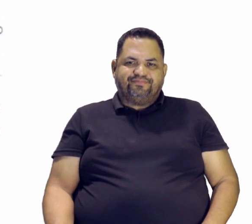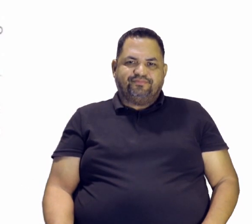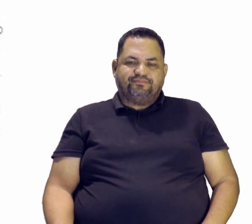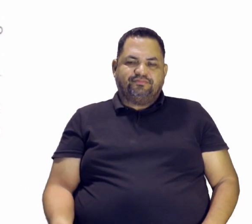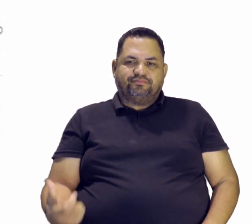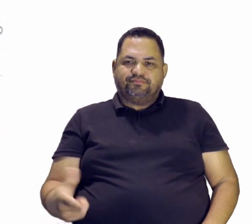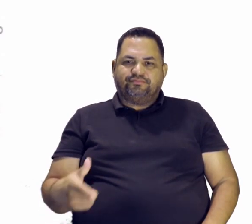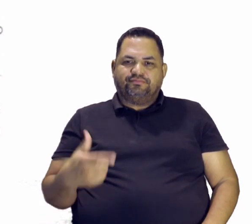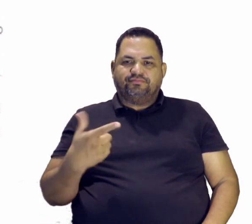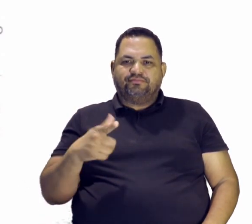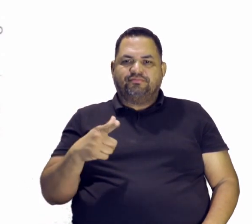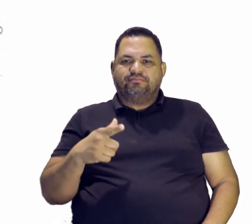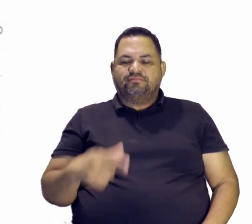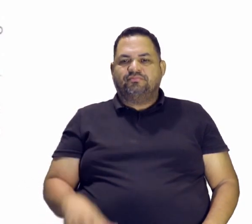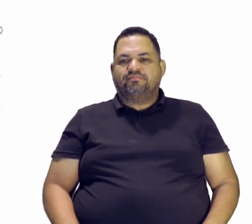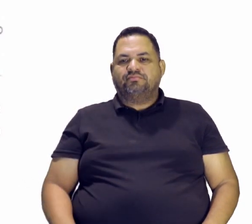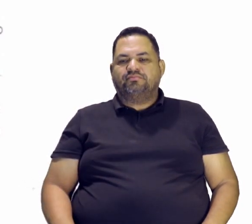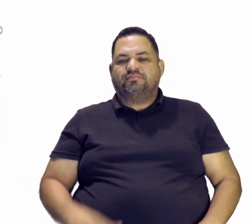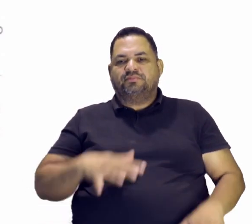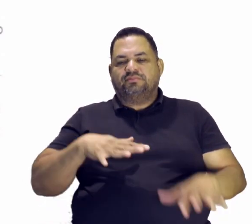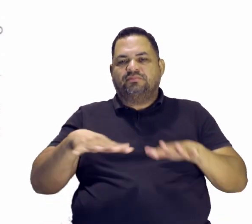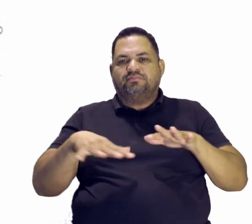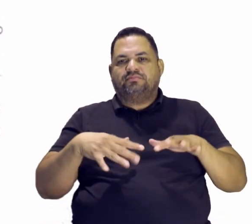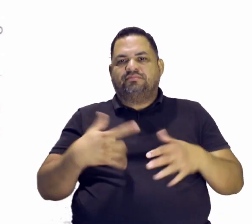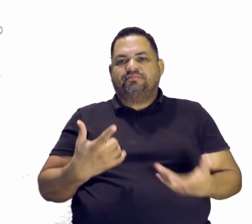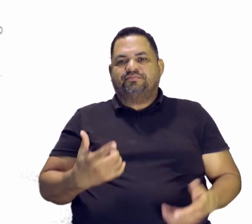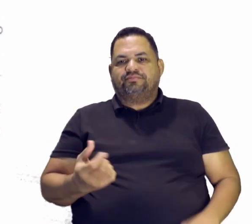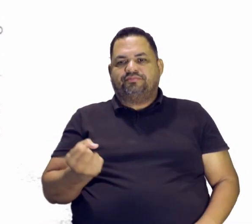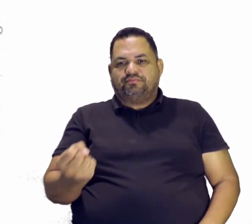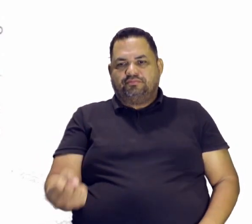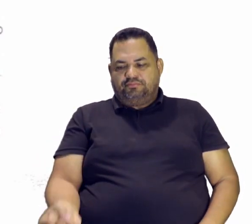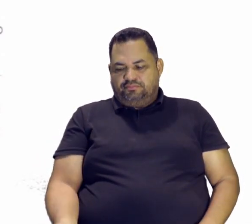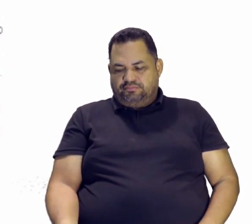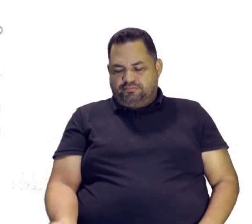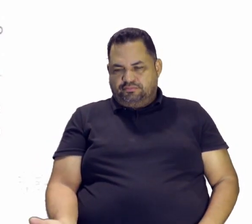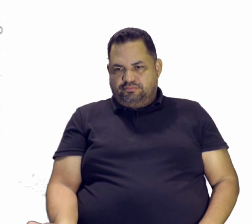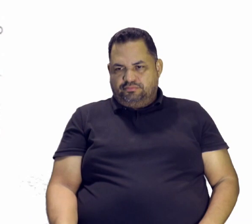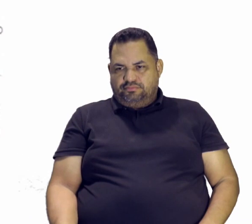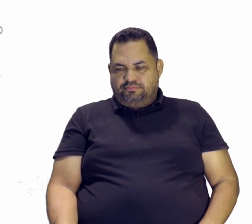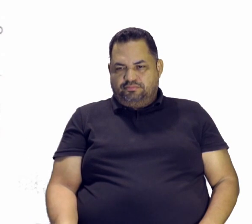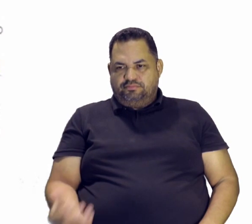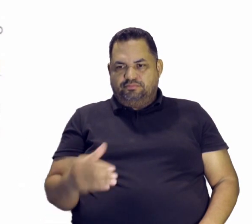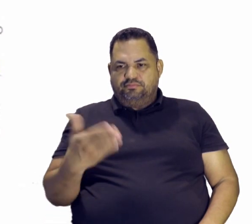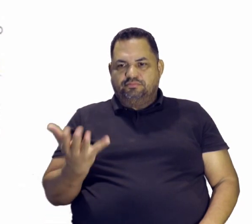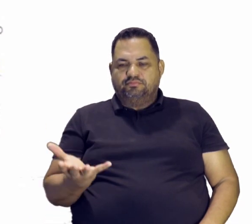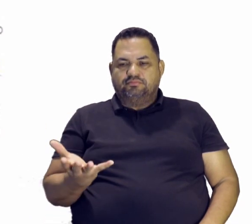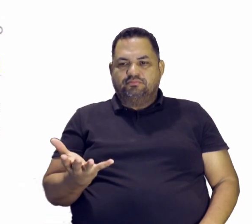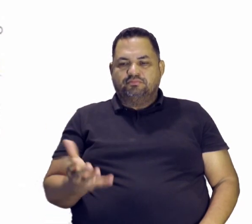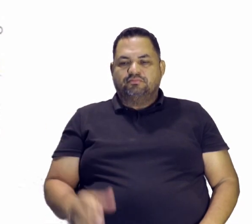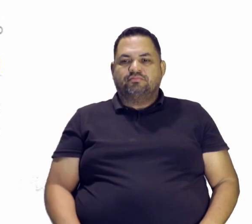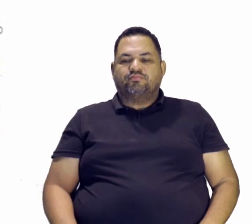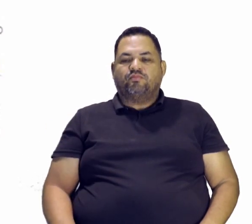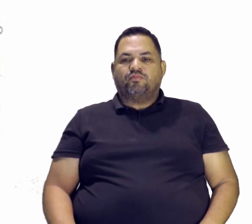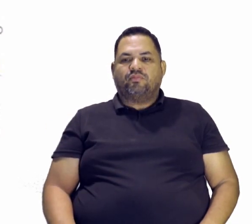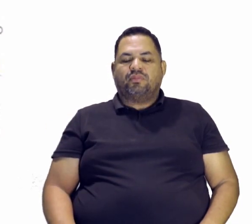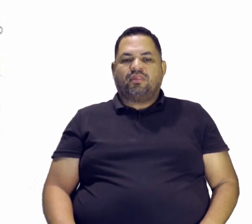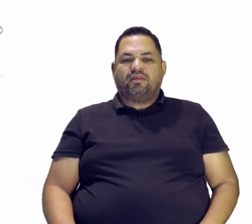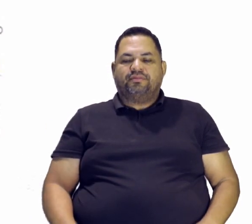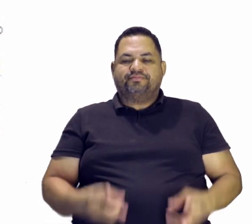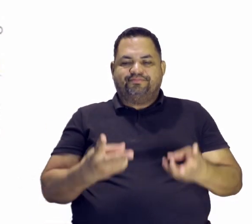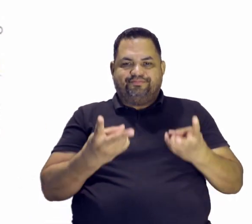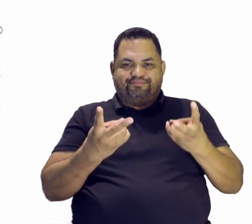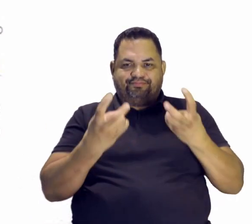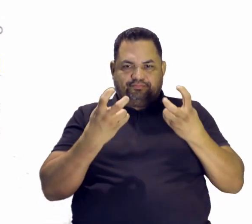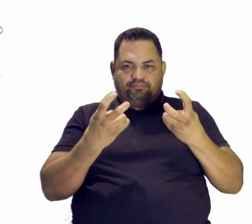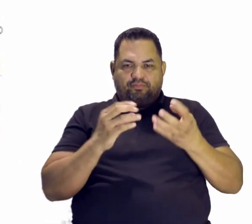tenho isometria, tá? Perceba a posição também da mão aqui na execução desse movimento, tá? Perceba que aqui